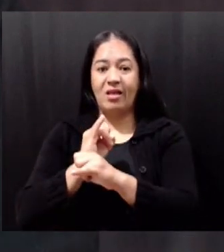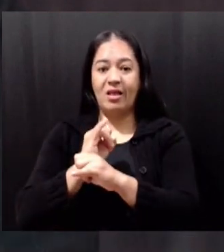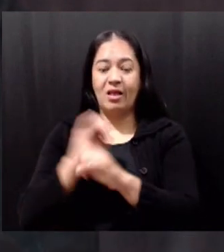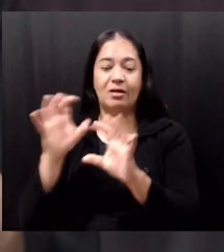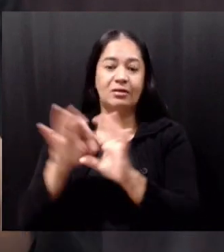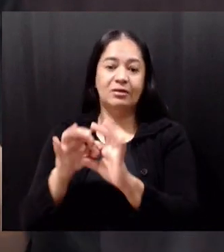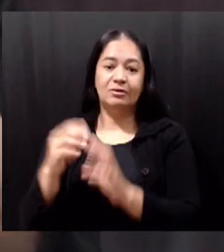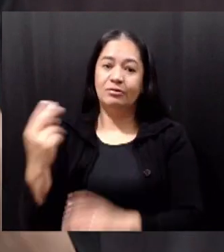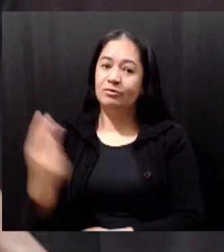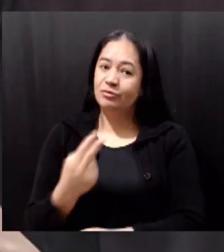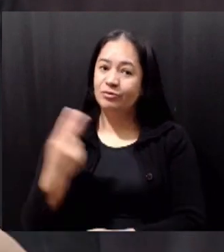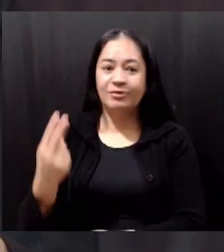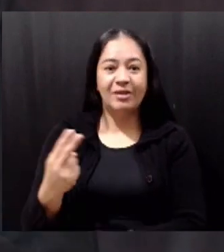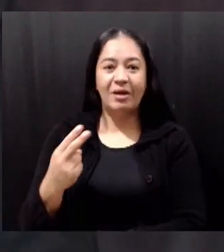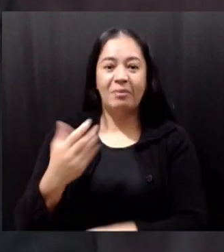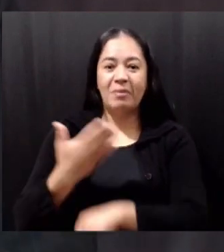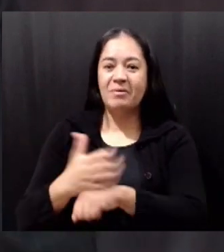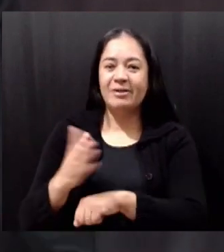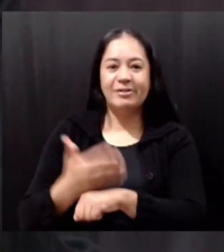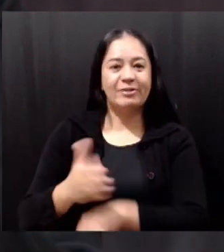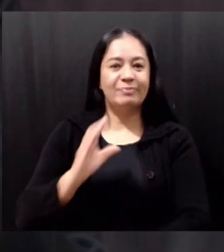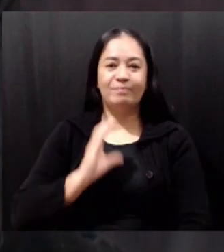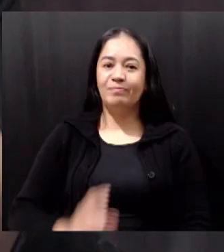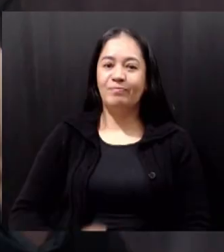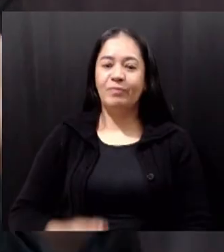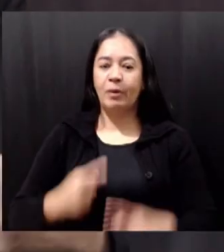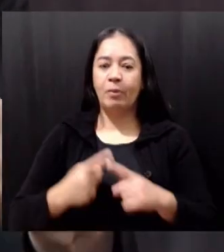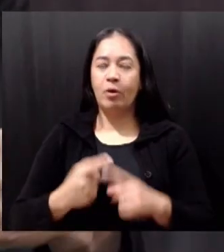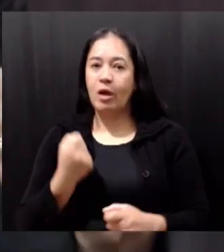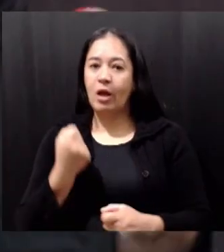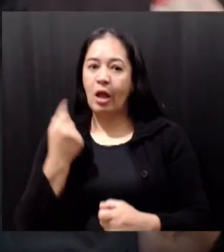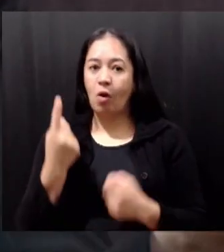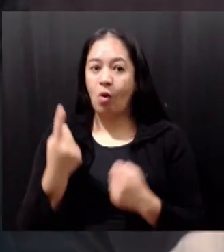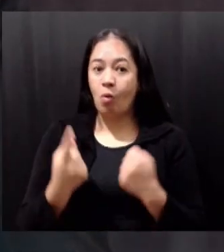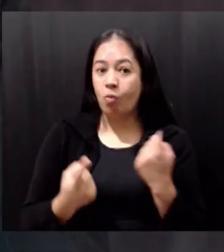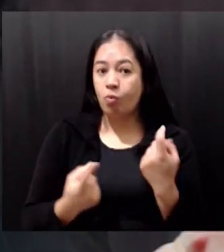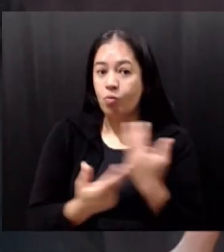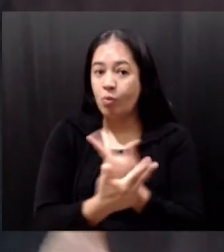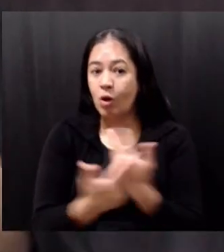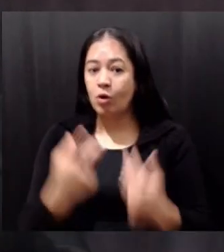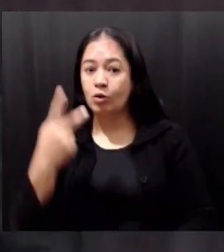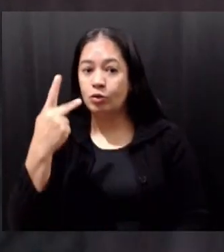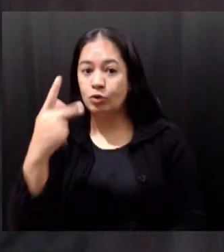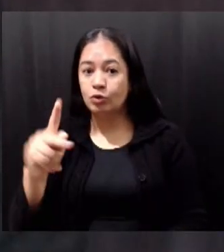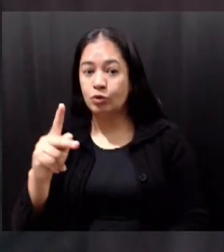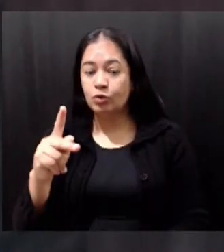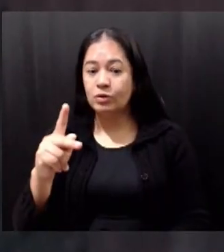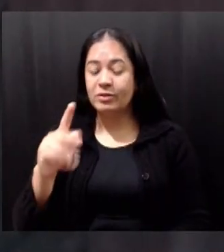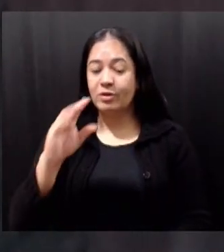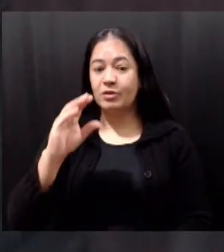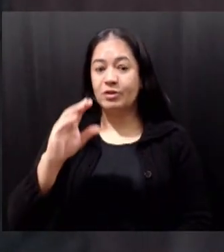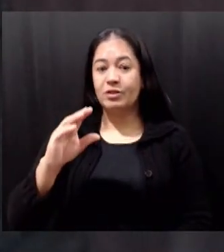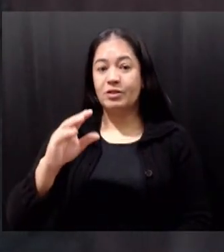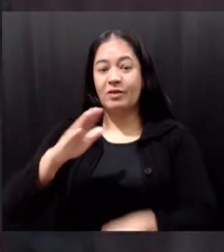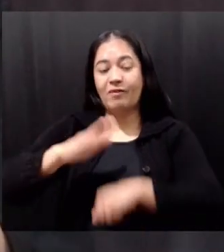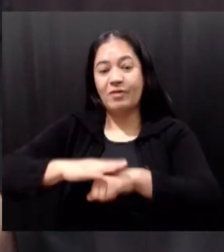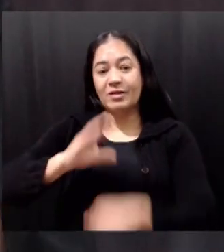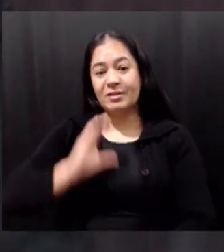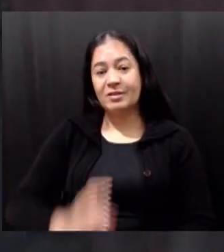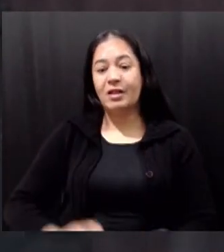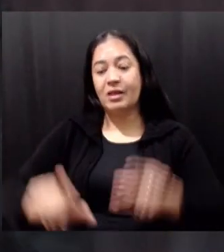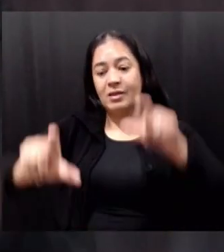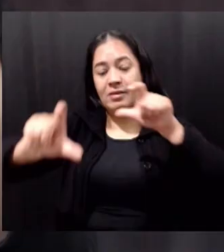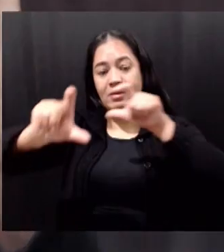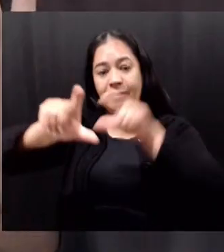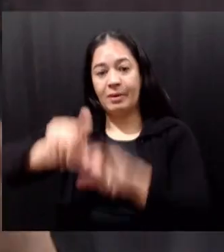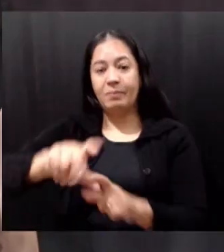muitos das questões do seu exercício de cidadão depende da sua conexão. Sim. Mesmo